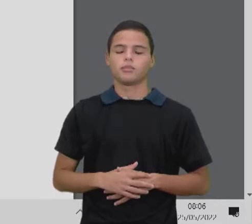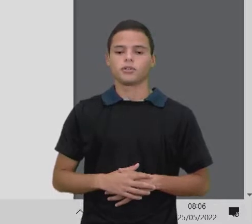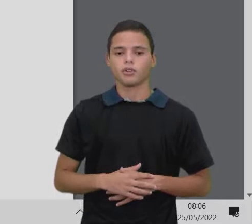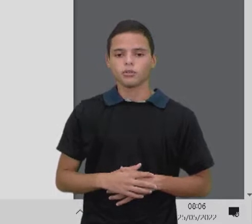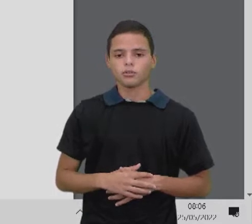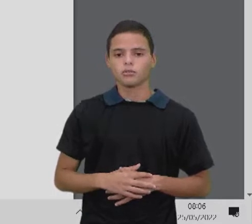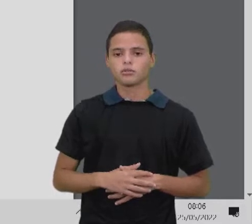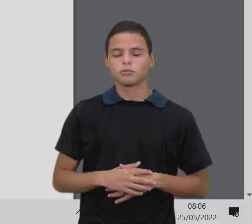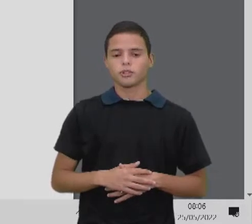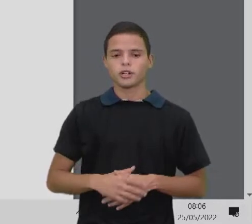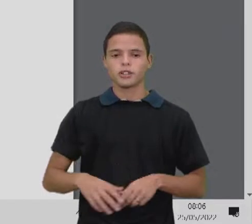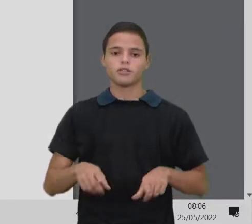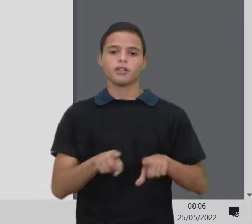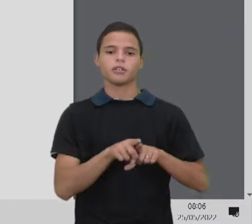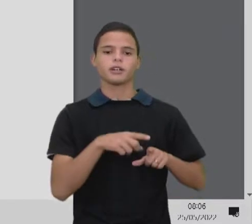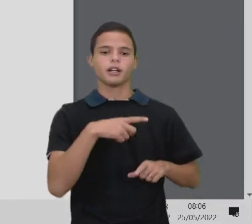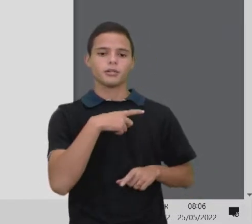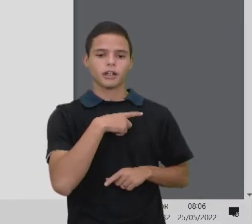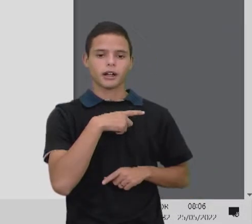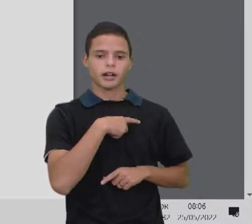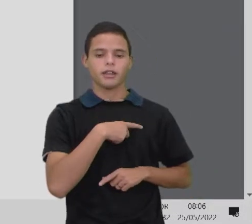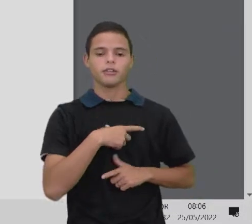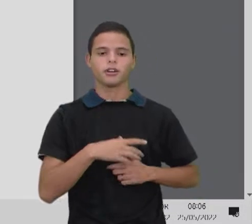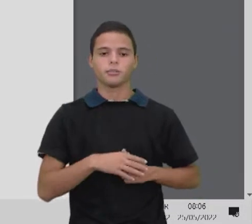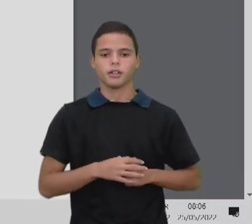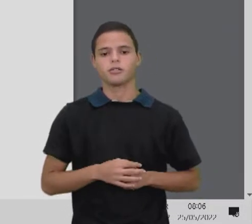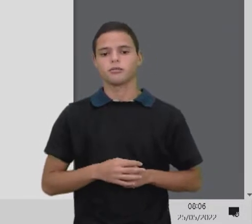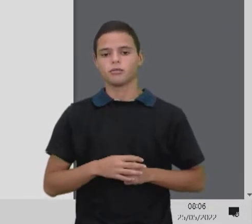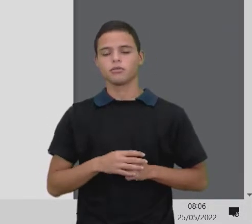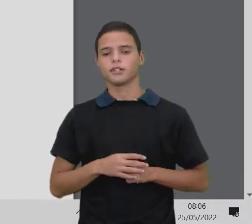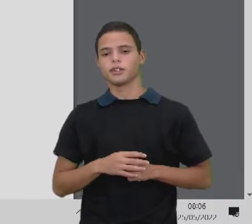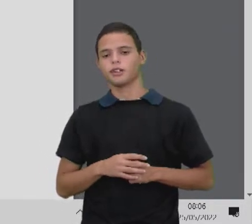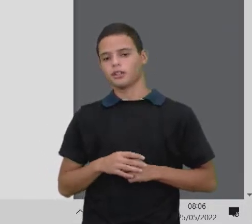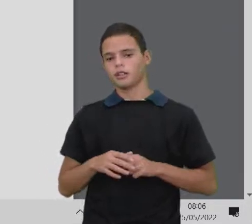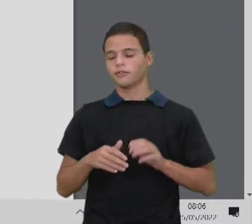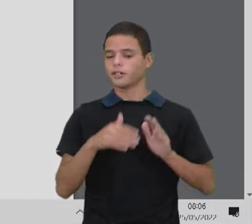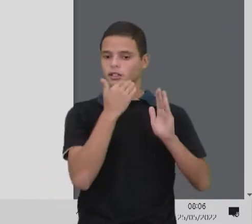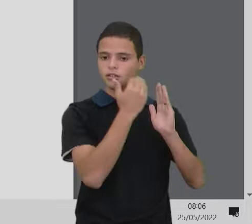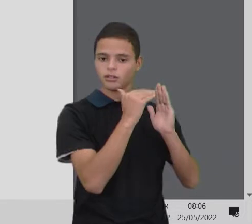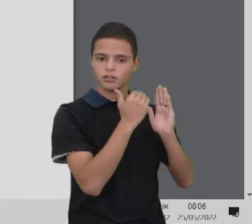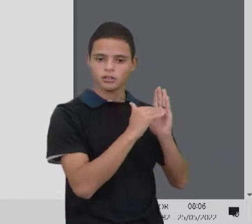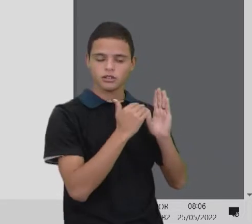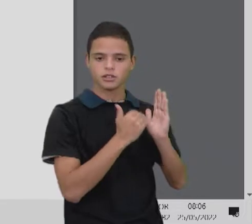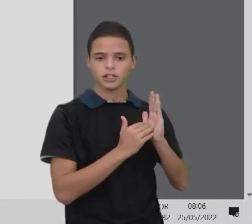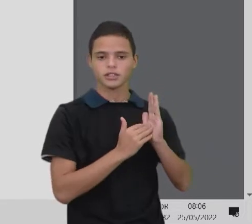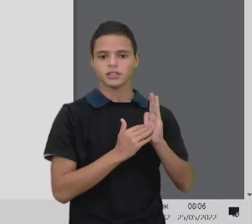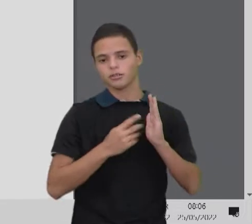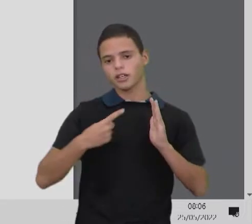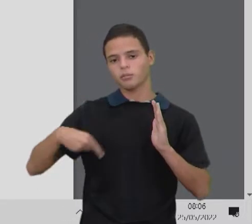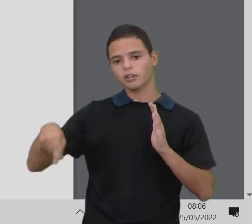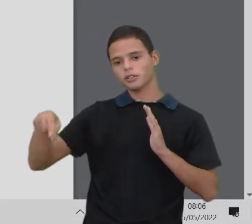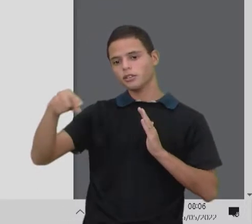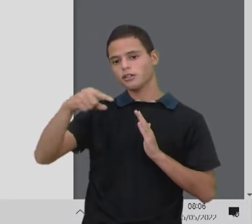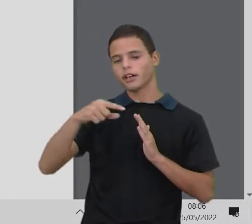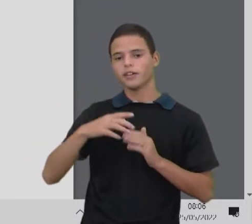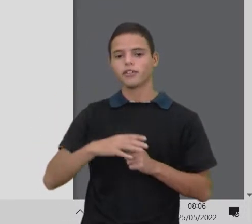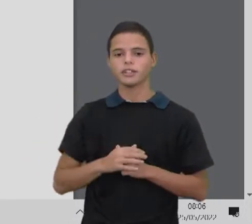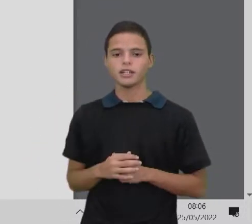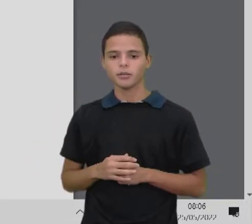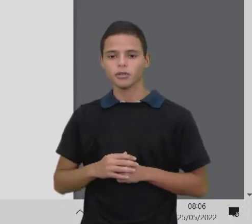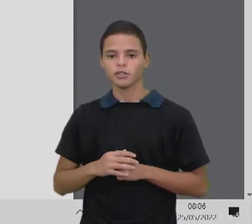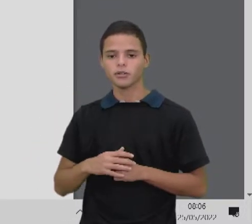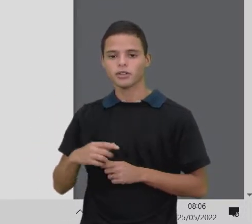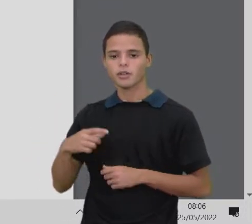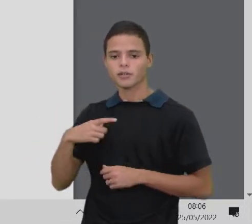de parágrafo? Não. Eu vou falar apenas do que é essencial aqui para o